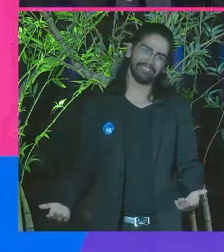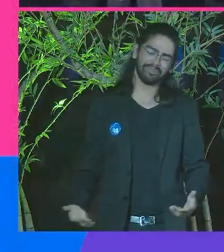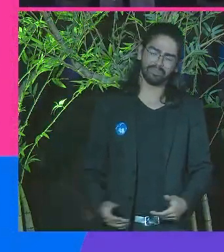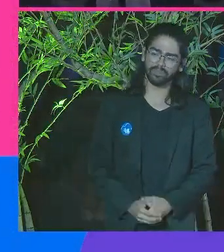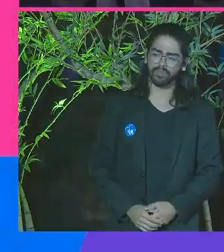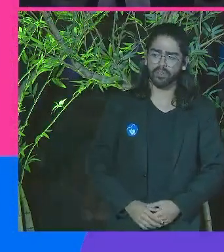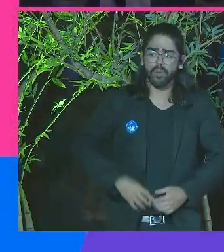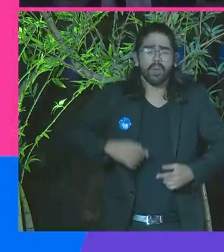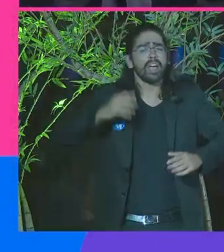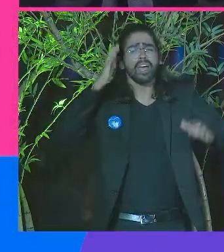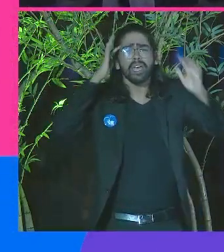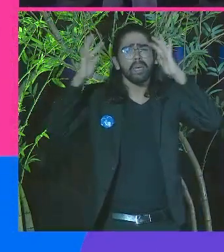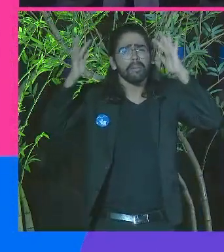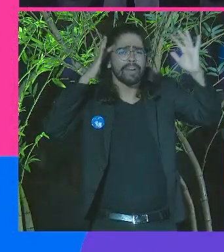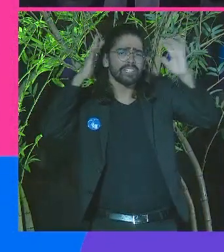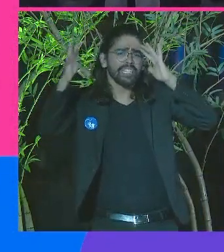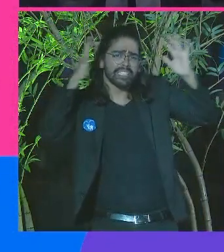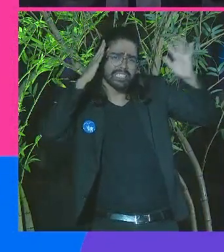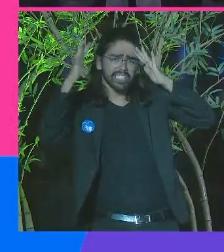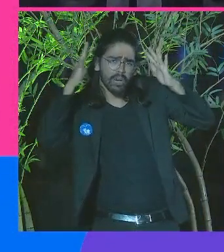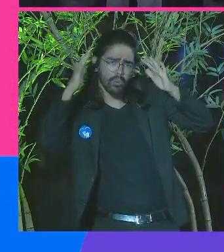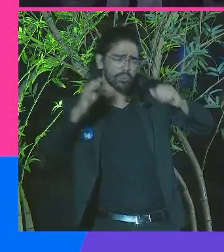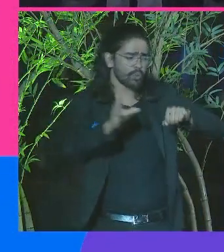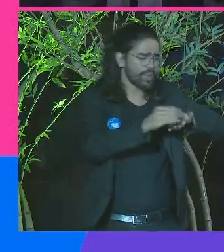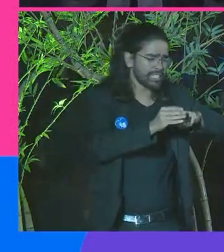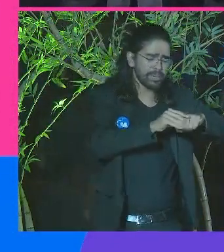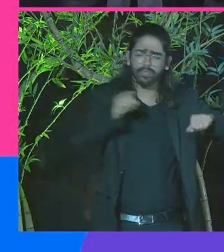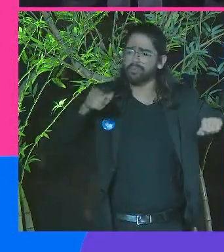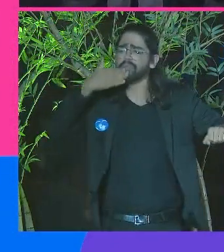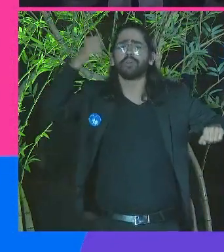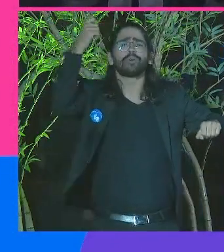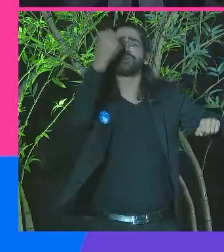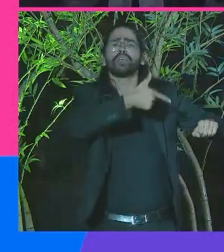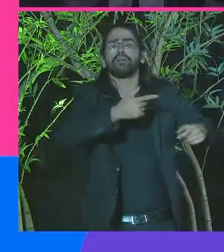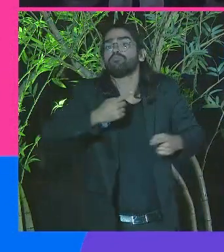Por que a imaginação é melhor que o conhecimento?